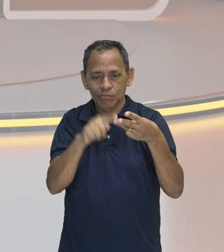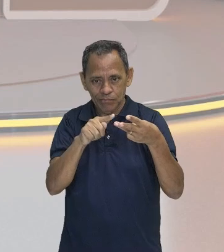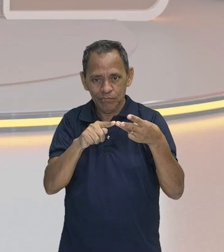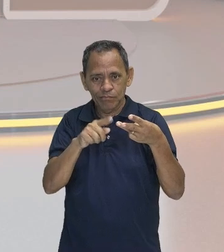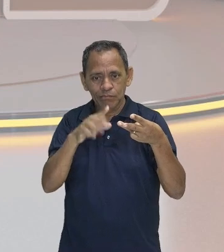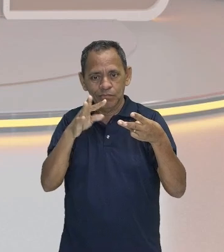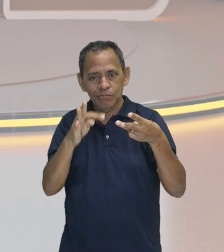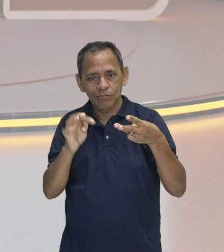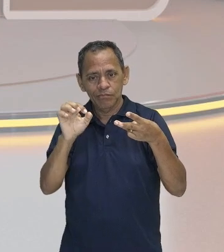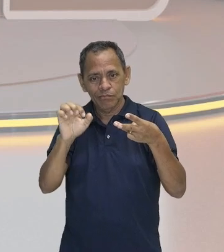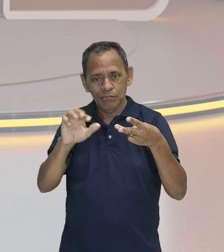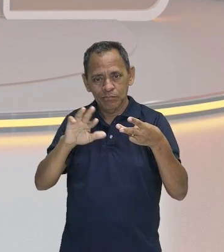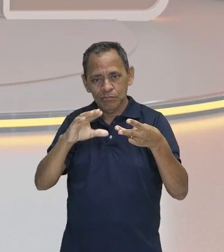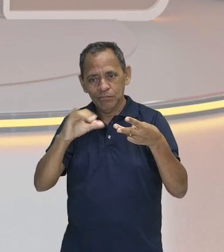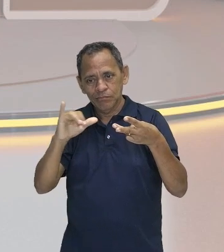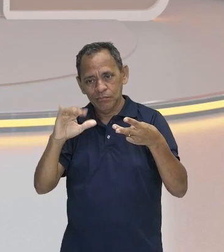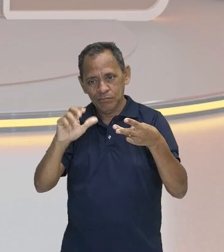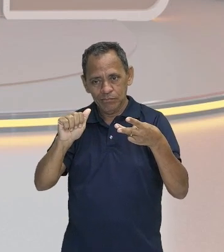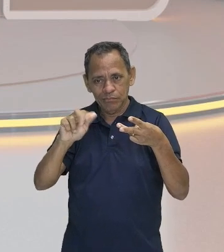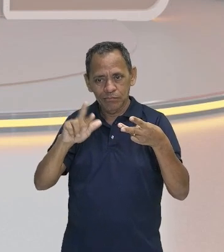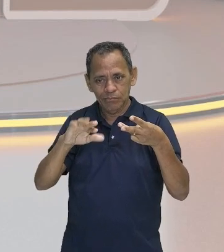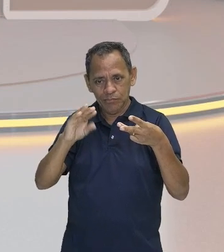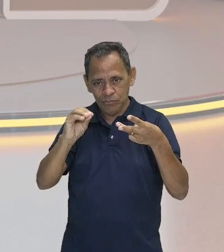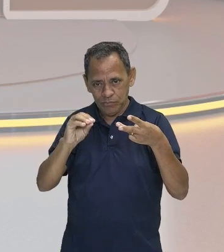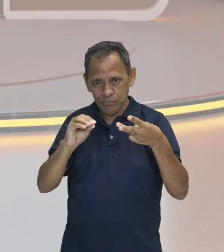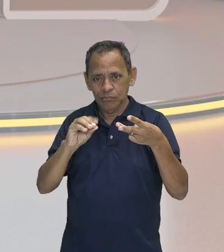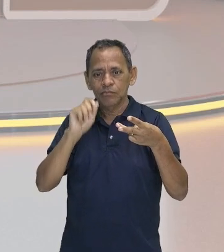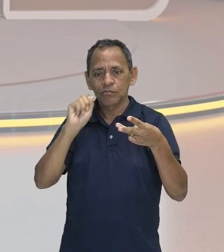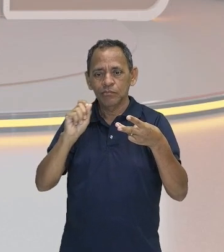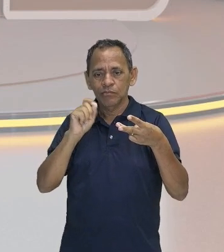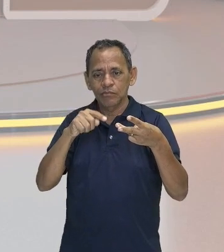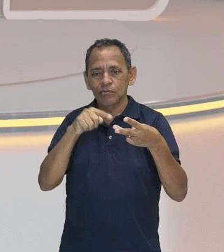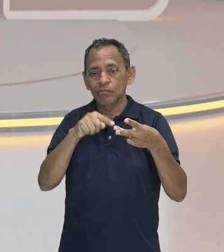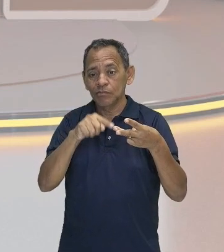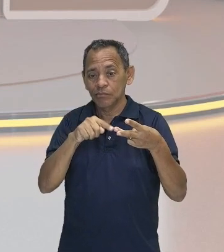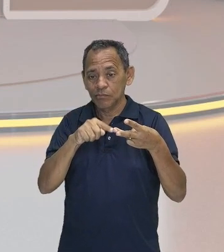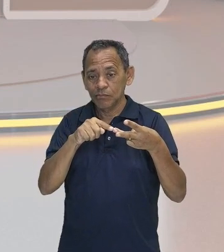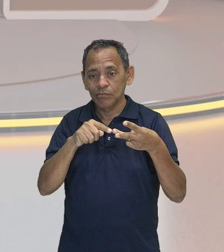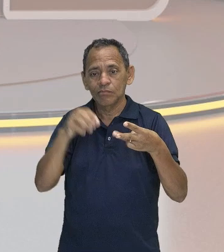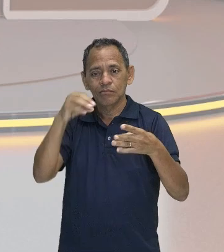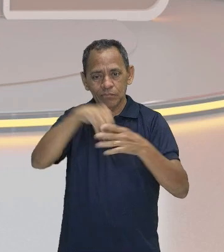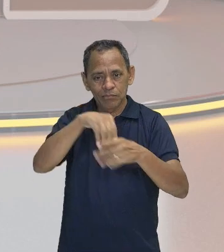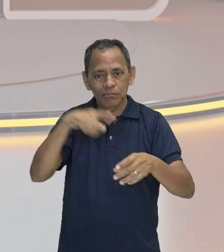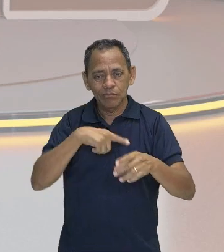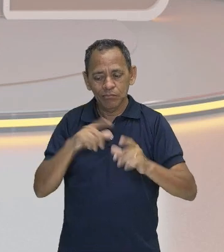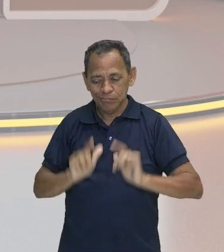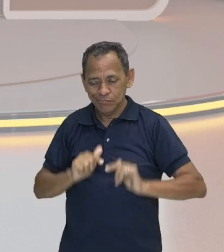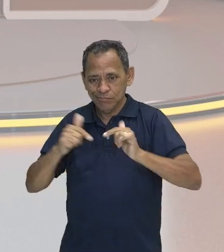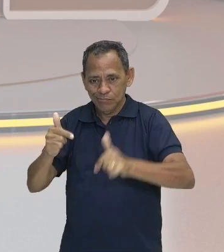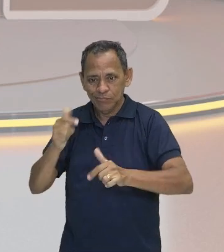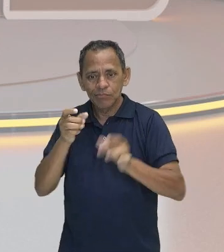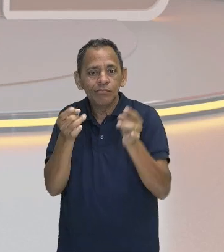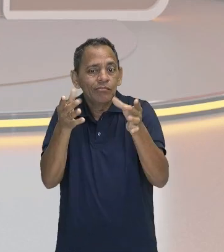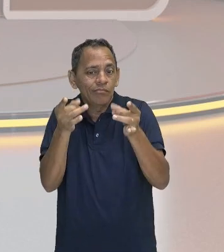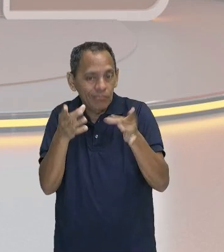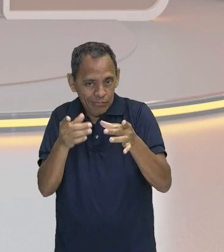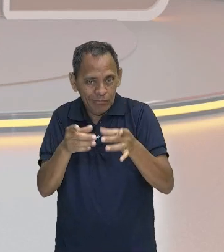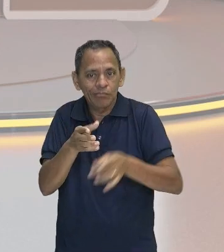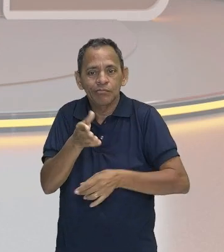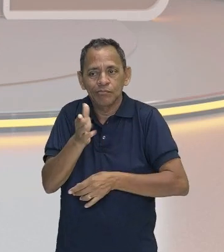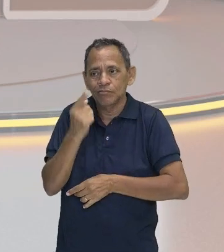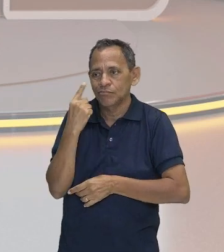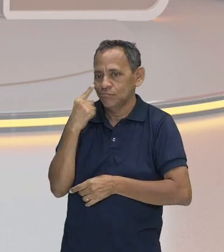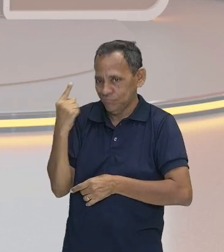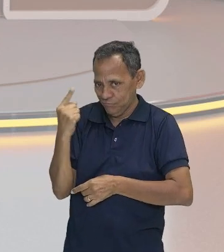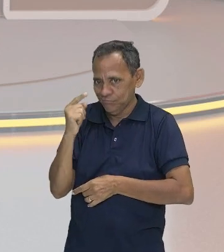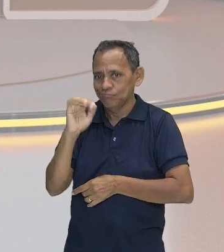temos o setor terciário. Então, aí, nós vamos encontrar as atividades do comércio, como nós temos aqui na